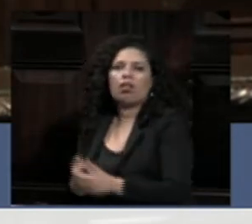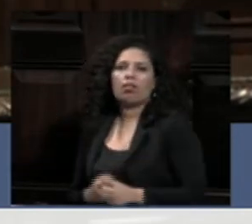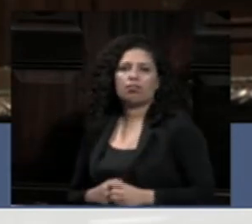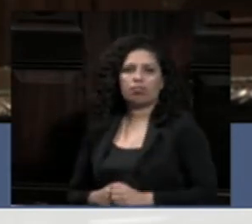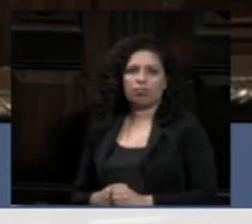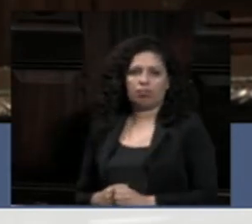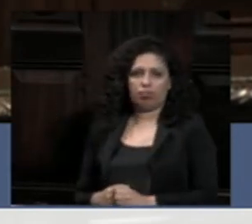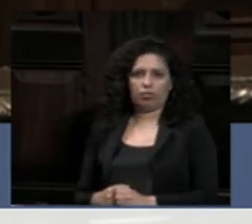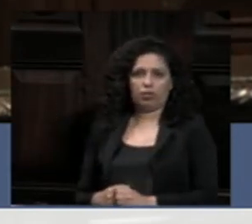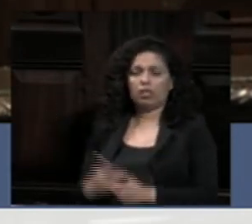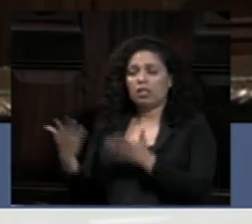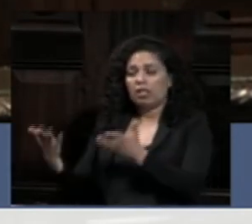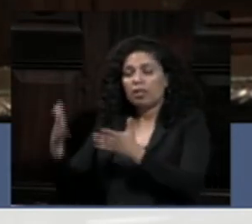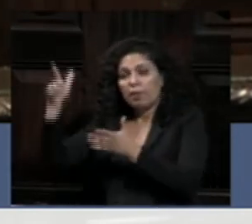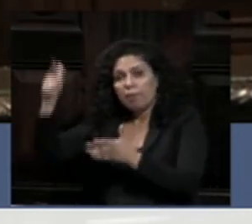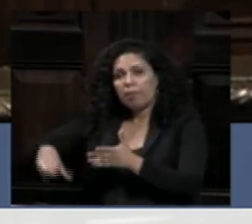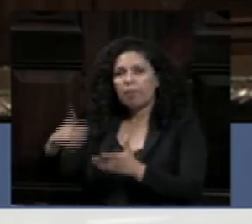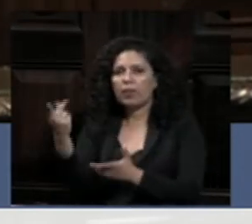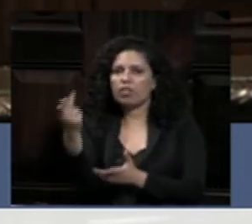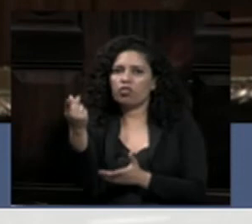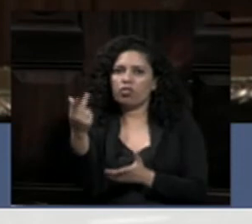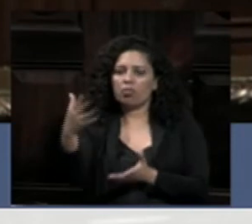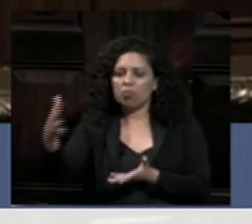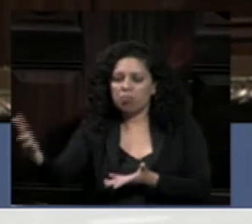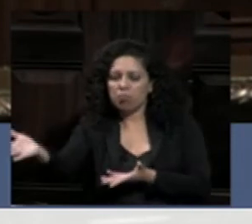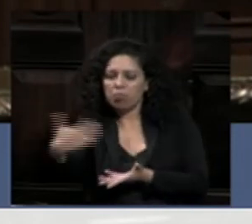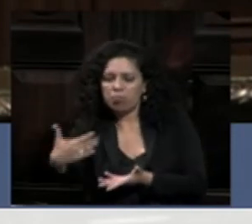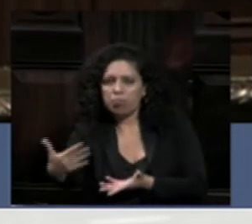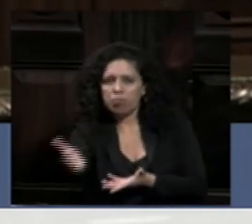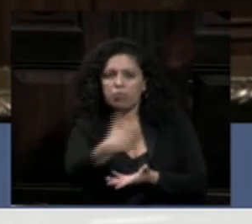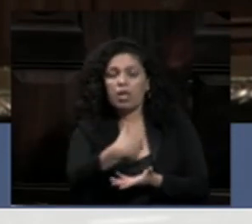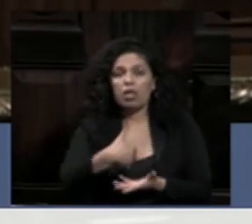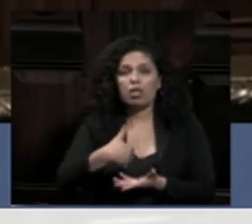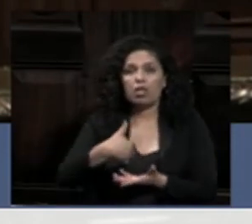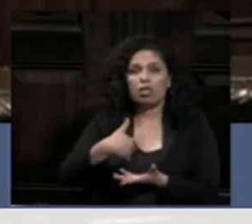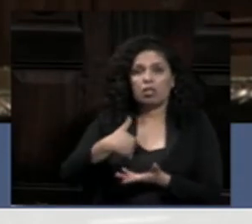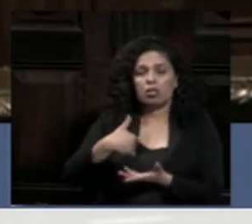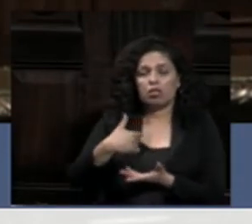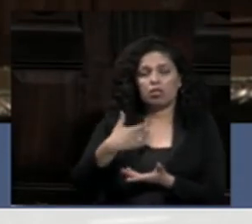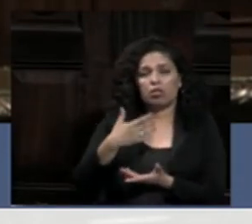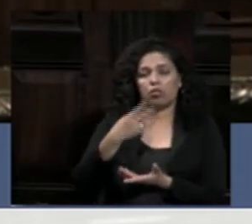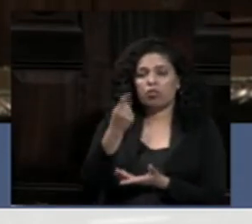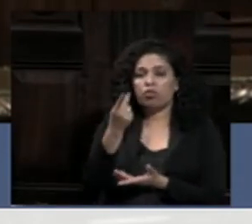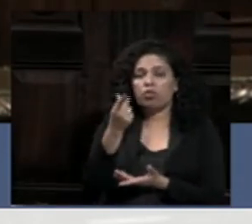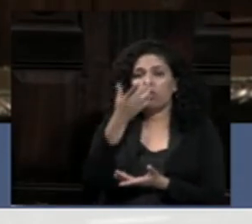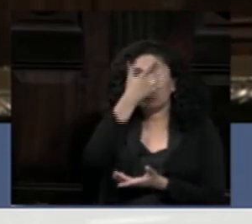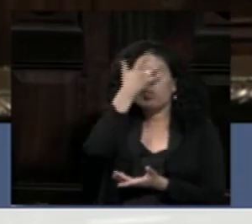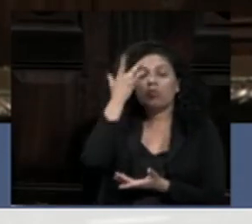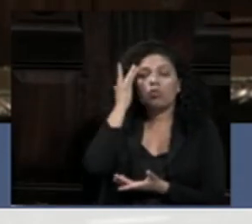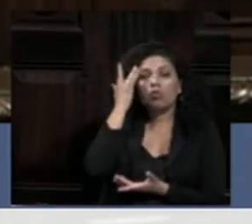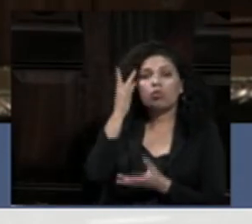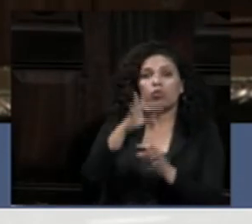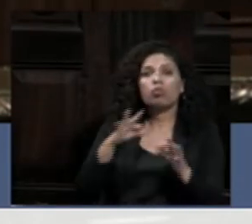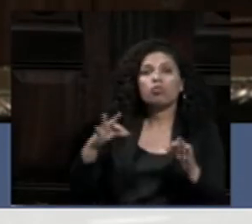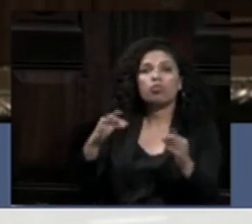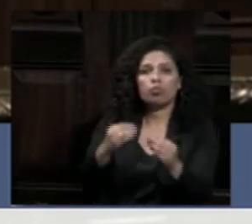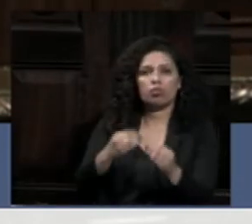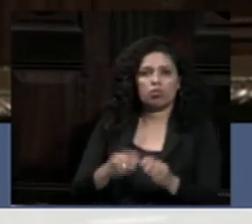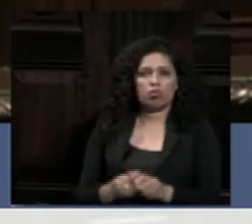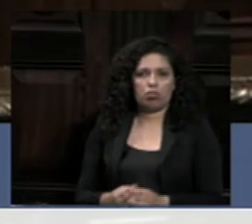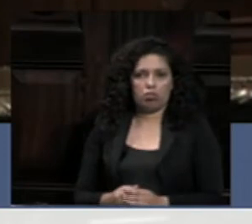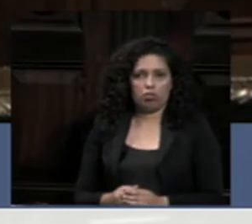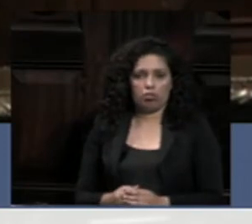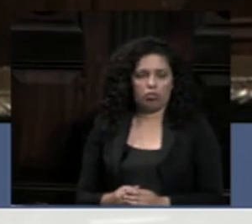mais arrecadação de quem está exaurido de pagar impostos